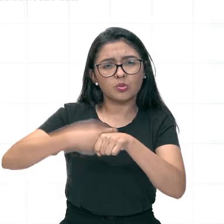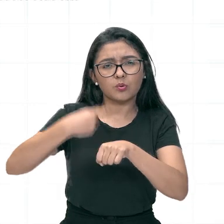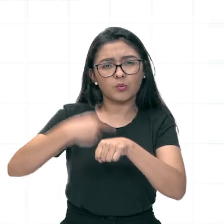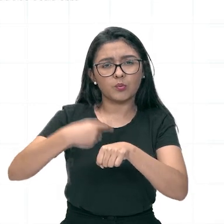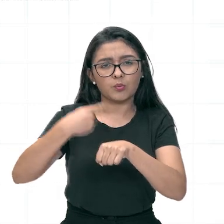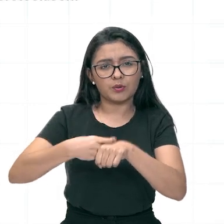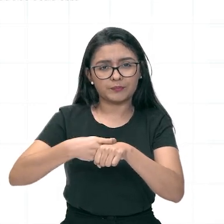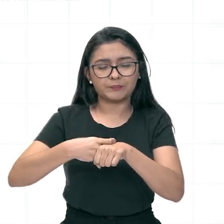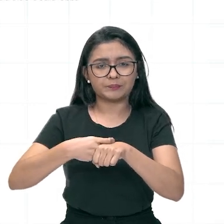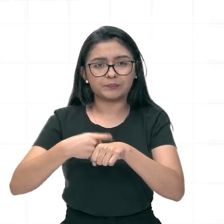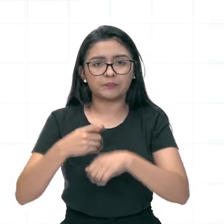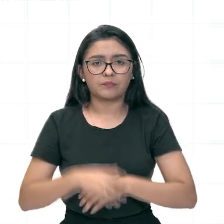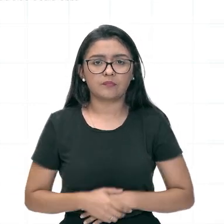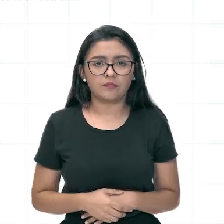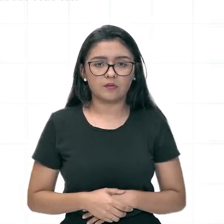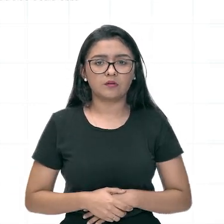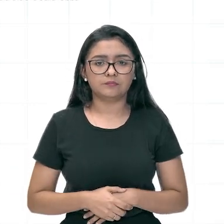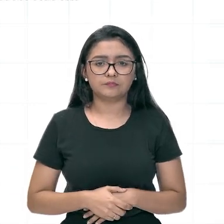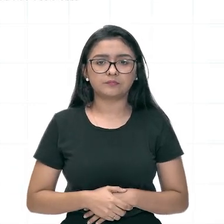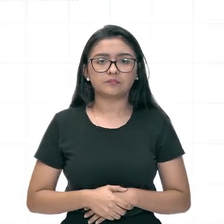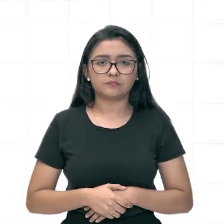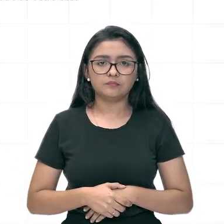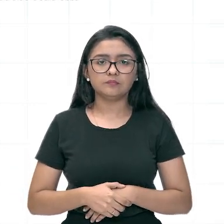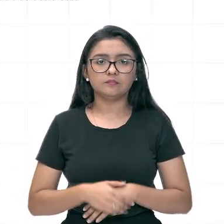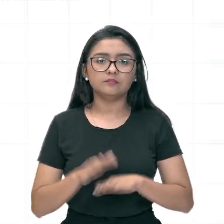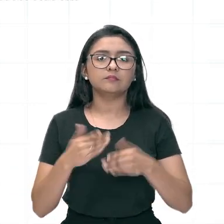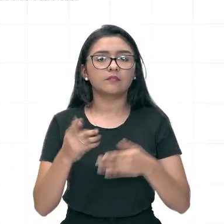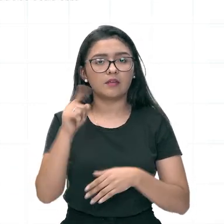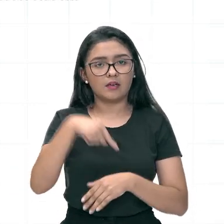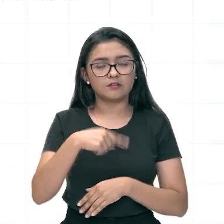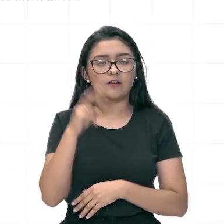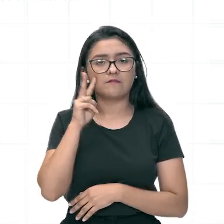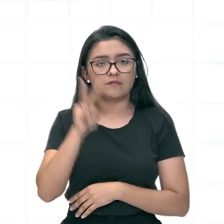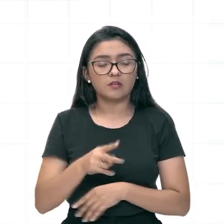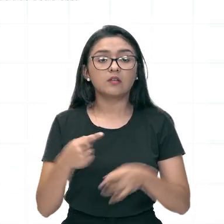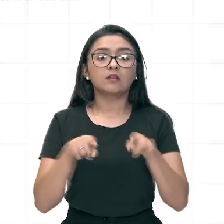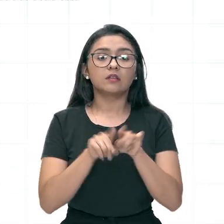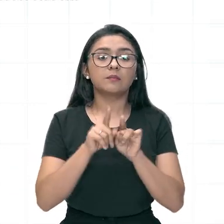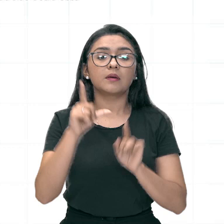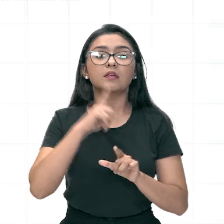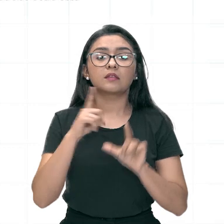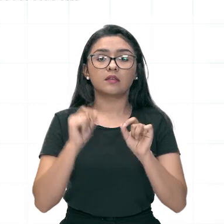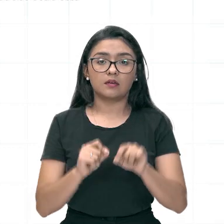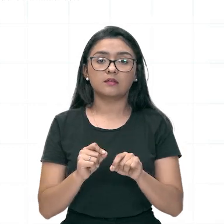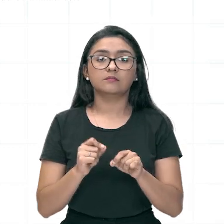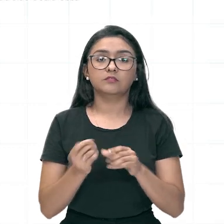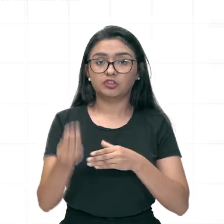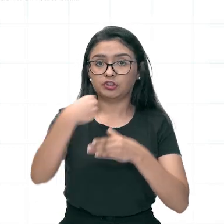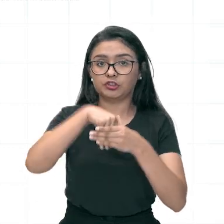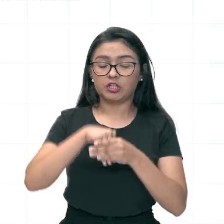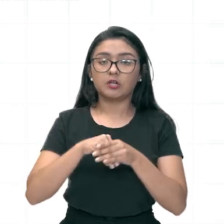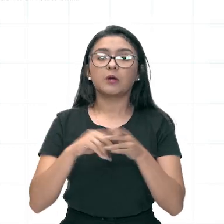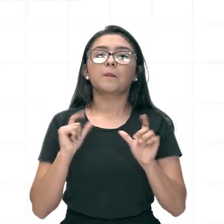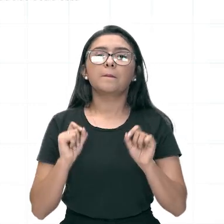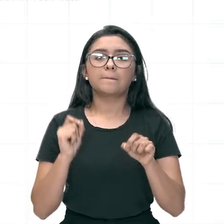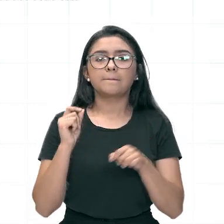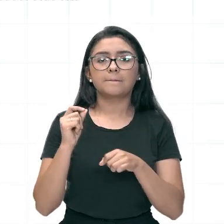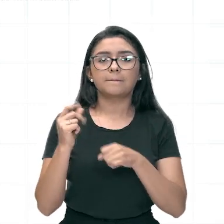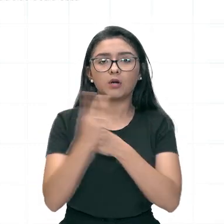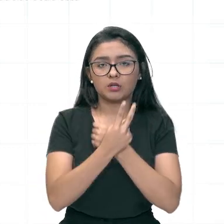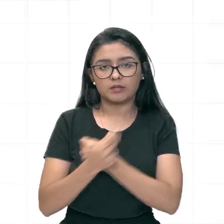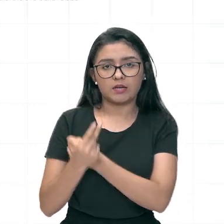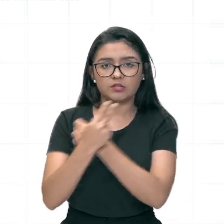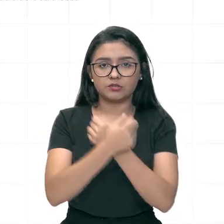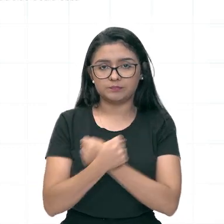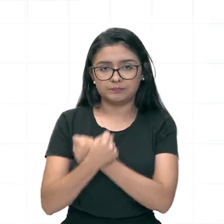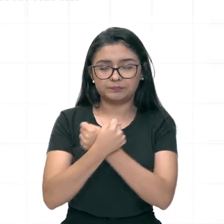como a gente costuma dizer. Tem essa parte superior que a gente está visualizando e tem também a parte inferior, né, protegendo aí o corpo